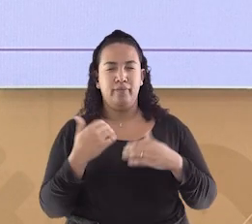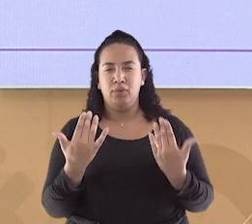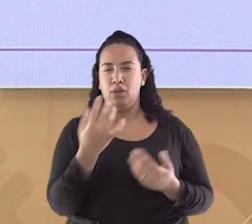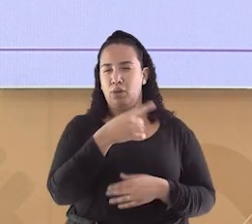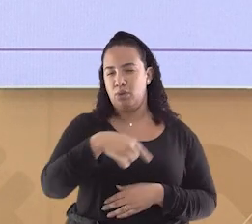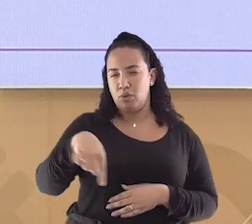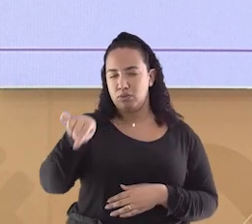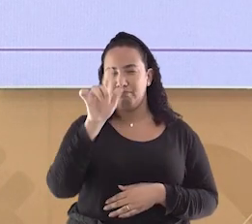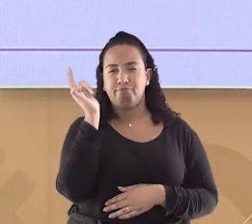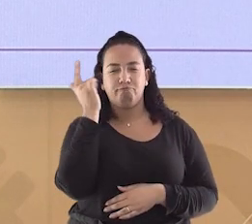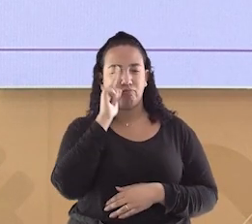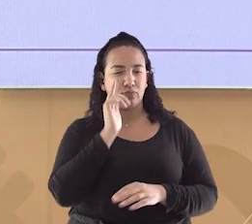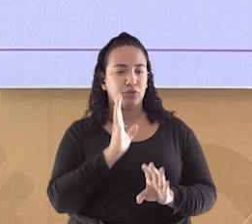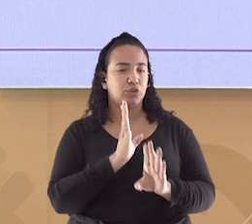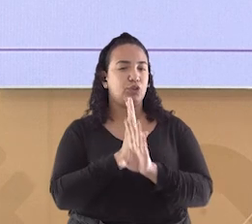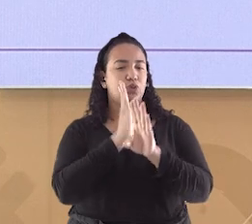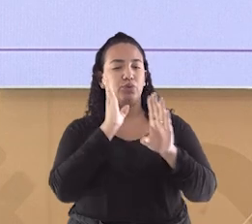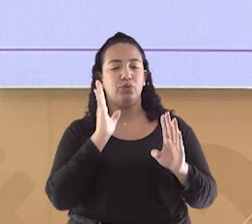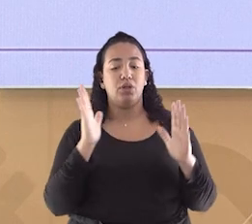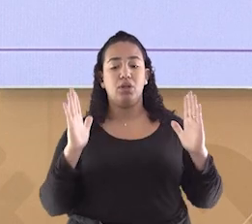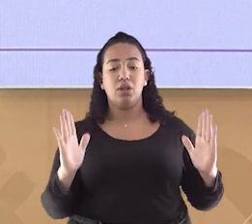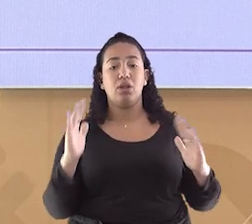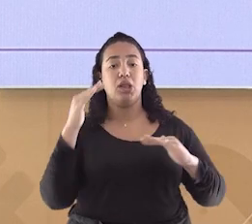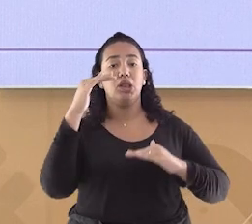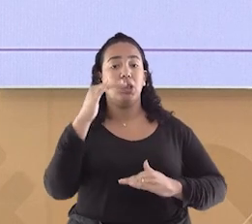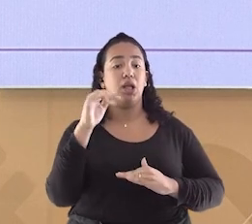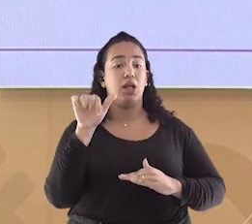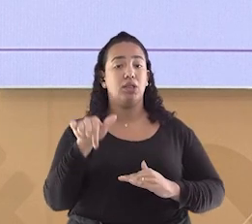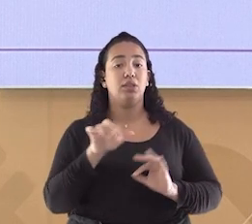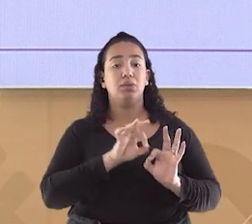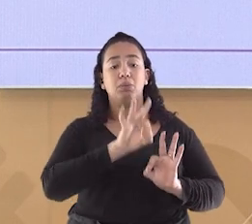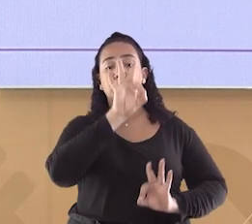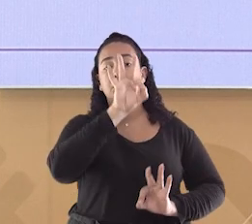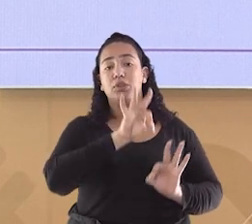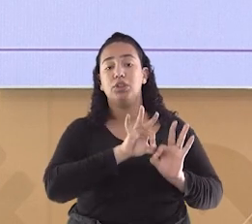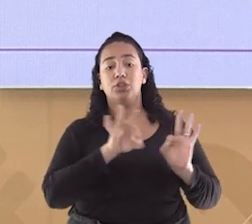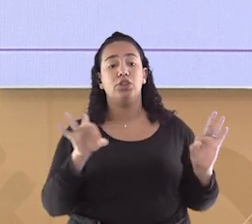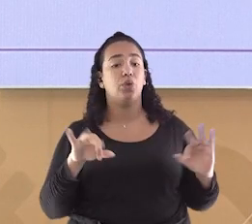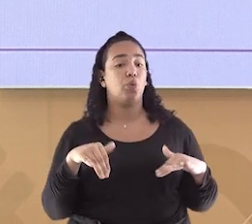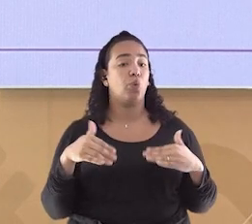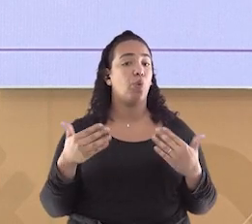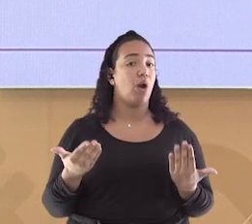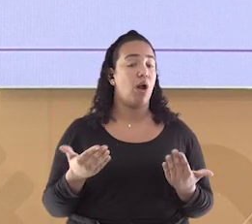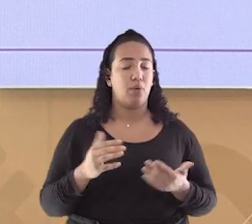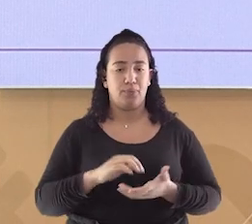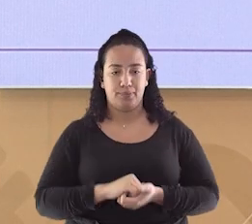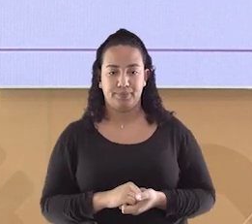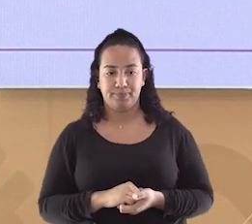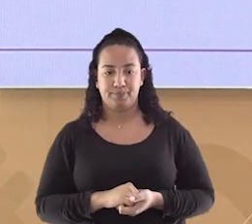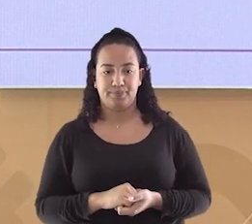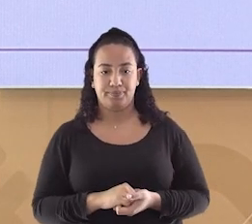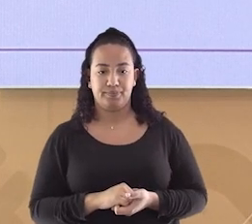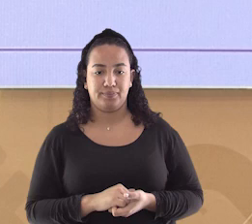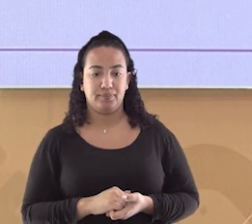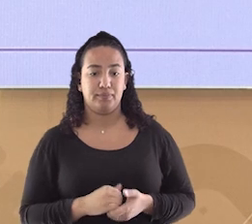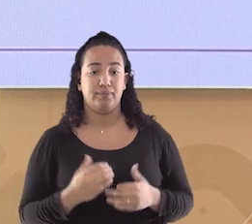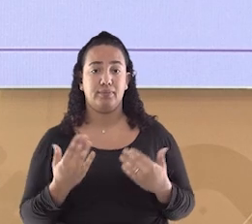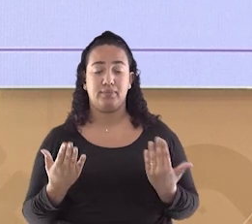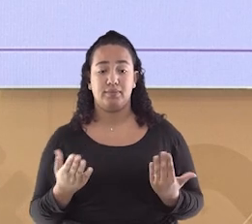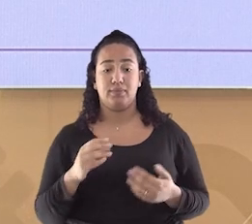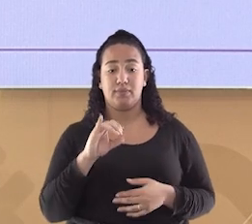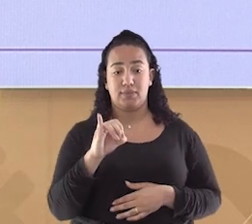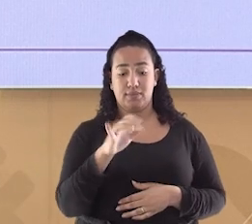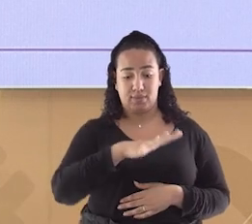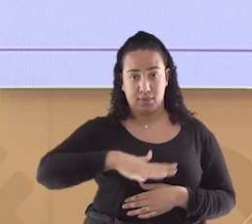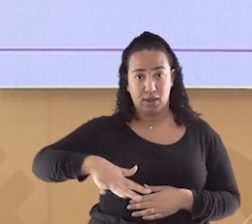conseguimos descobrir qual a medida do lado desse quadrado? Se para calcular a área de um